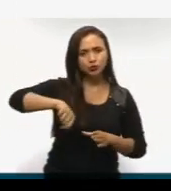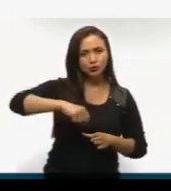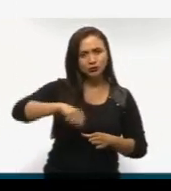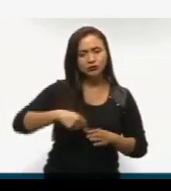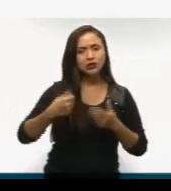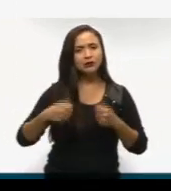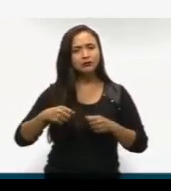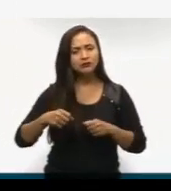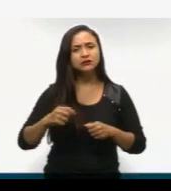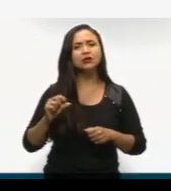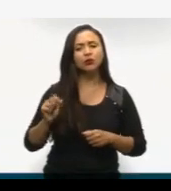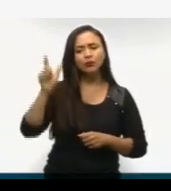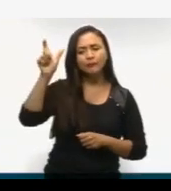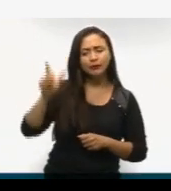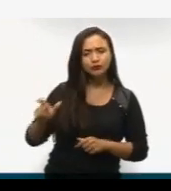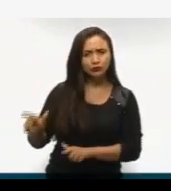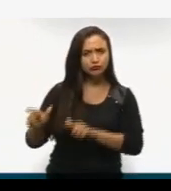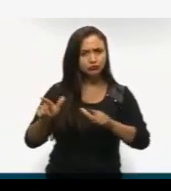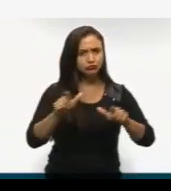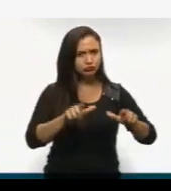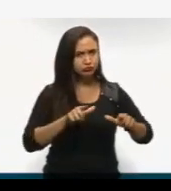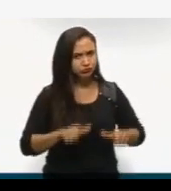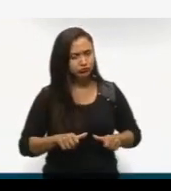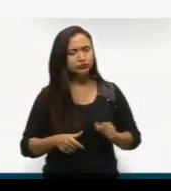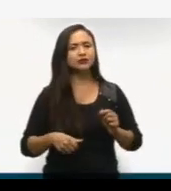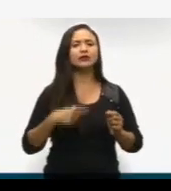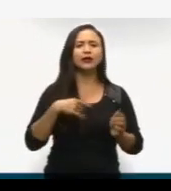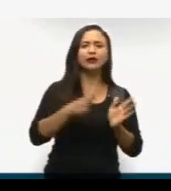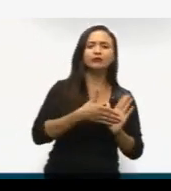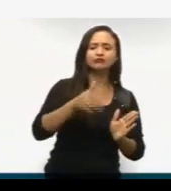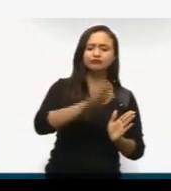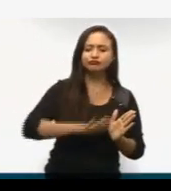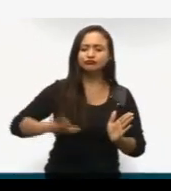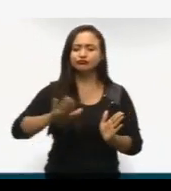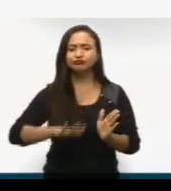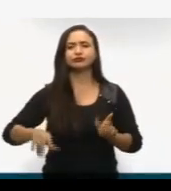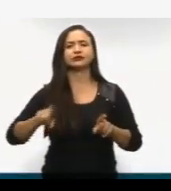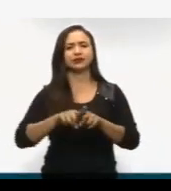horas de azulejista, um pouco de argamassa, e assim vai.